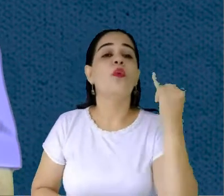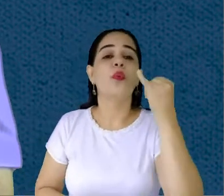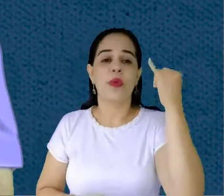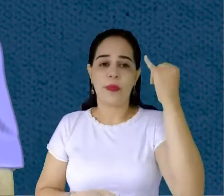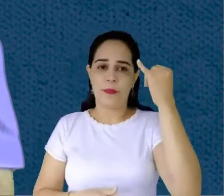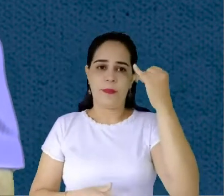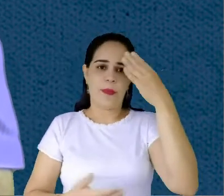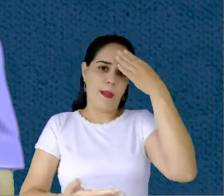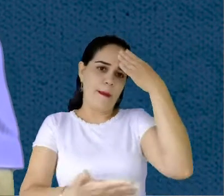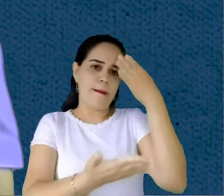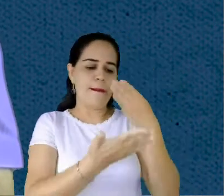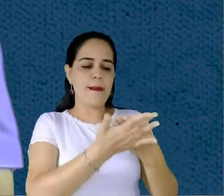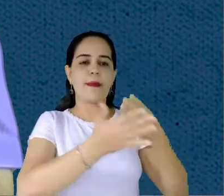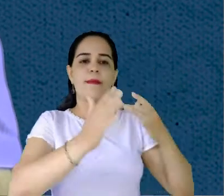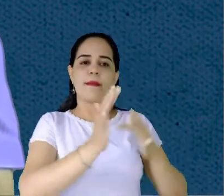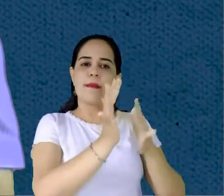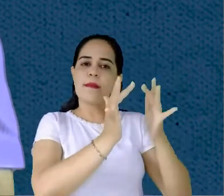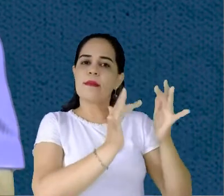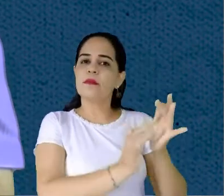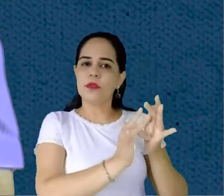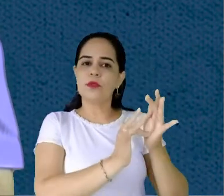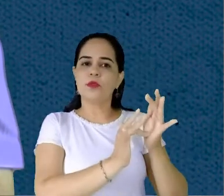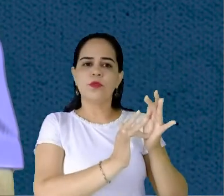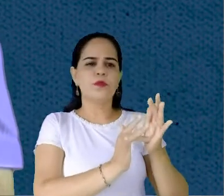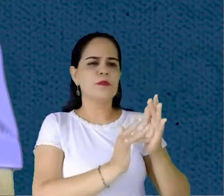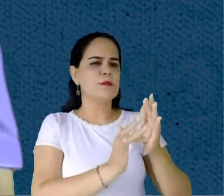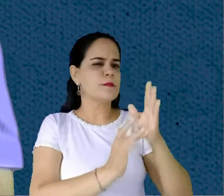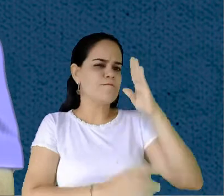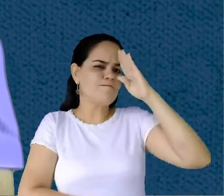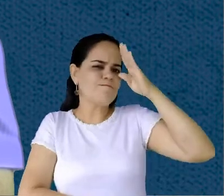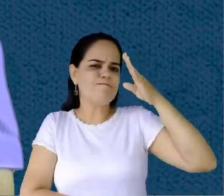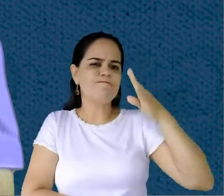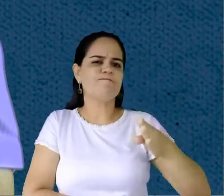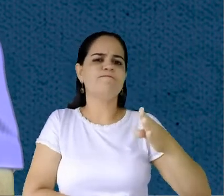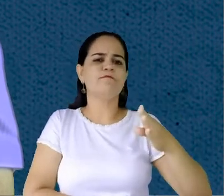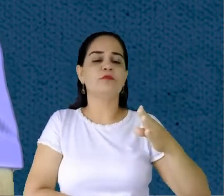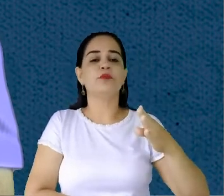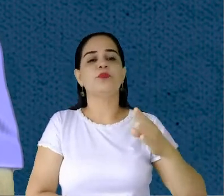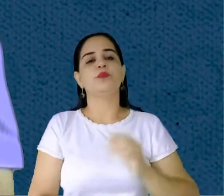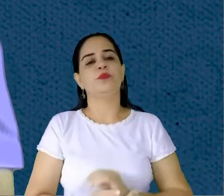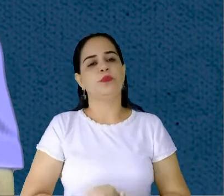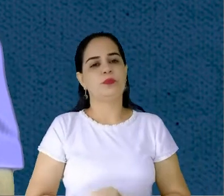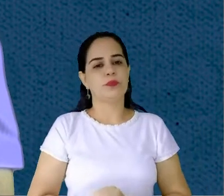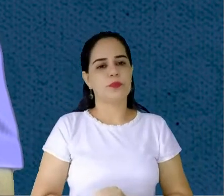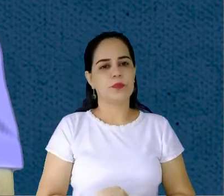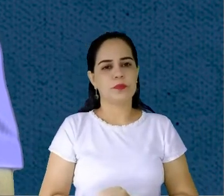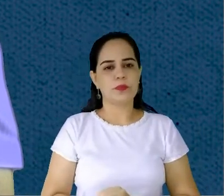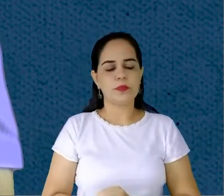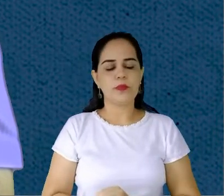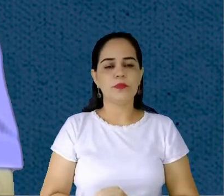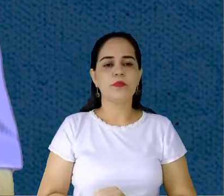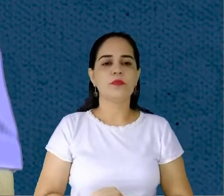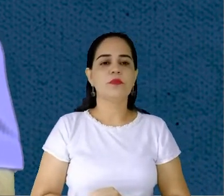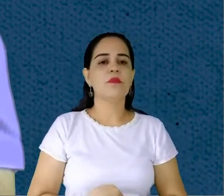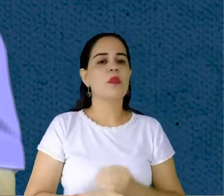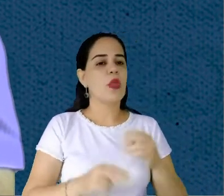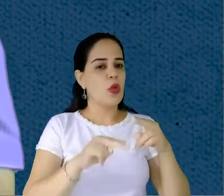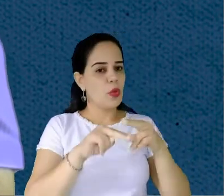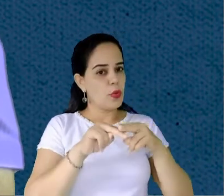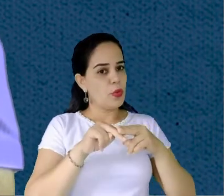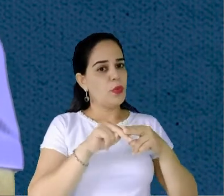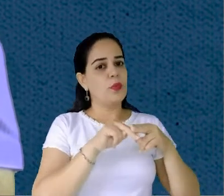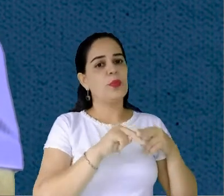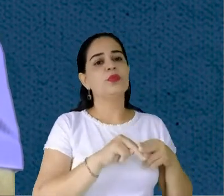era acreditar em Cristo Jesus como Senhor e como Salvador. E foi